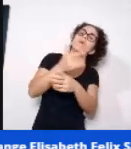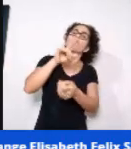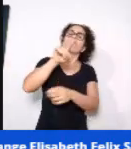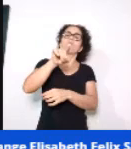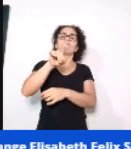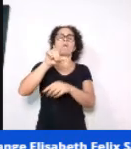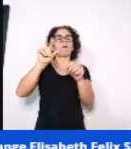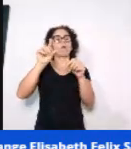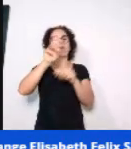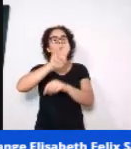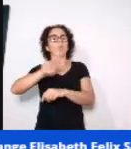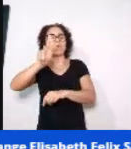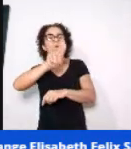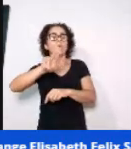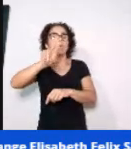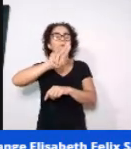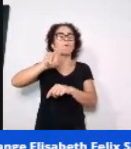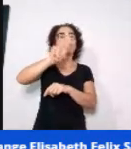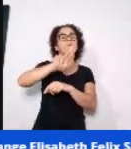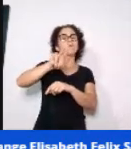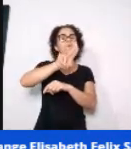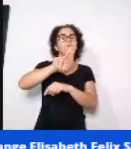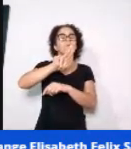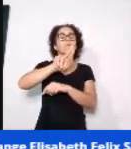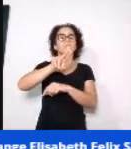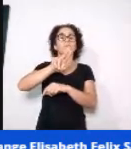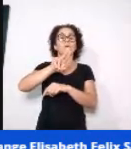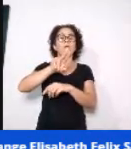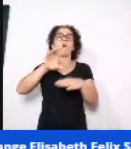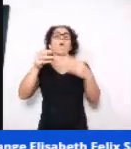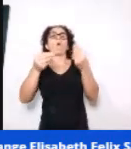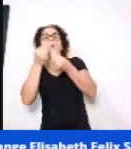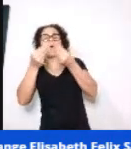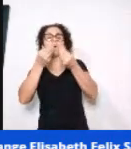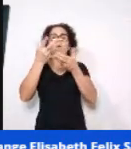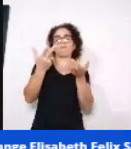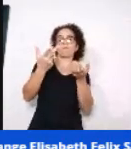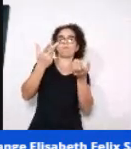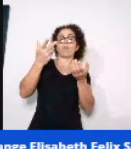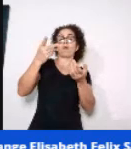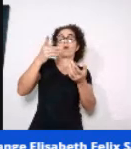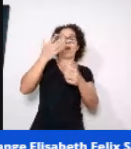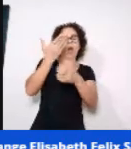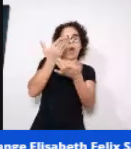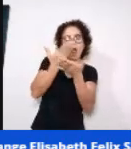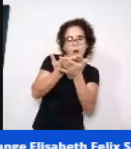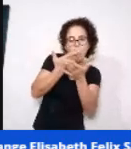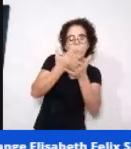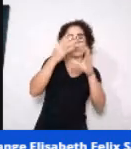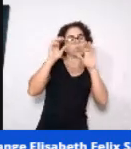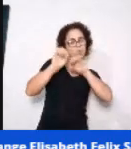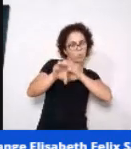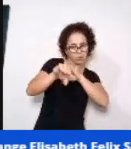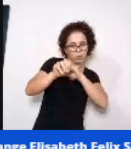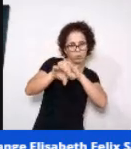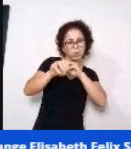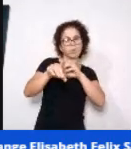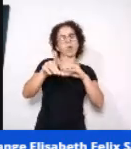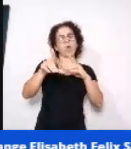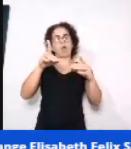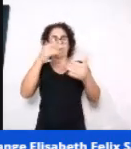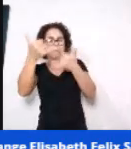aparecendo? Você vai tentar engajar o teu aluno, você vai trazer uma aula mais dinâmica, trazer metodologias ativas. Qual é o